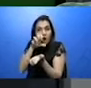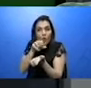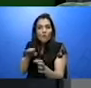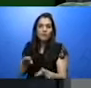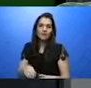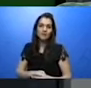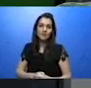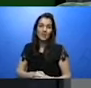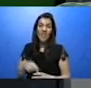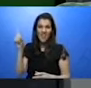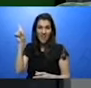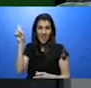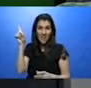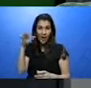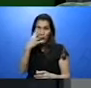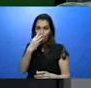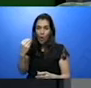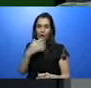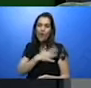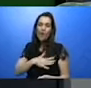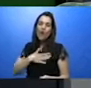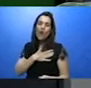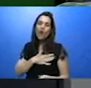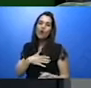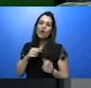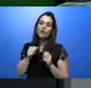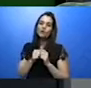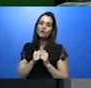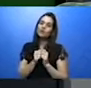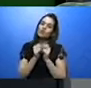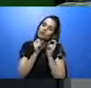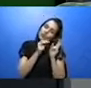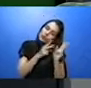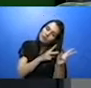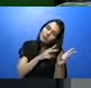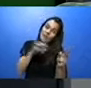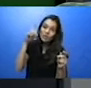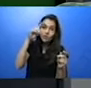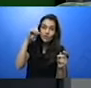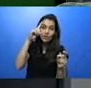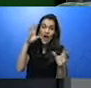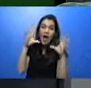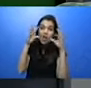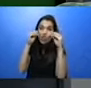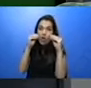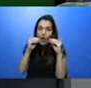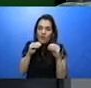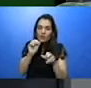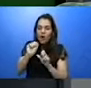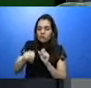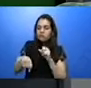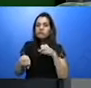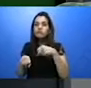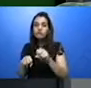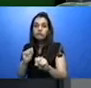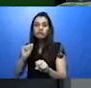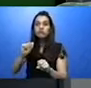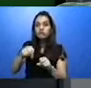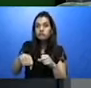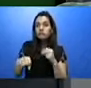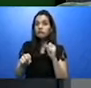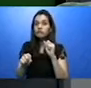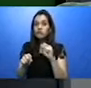de descansar durante o dia e durante a noite ele sai para caçar e fica acordado. Tá? Isso quer dizer